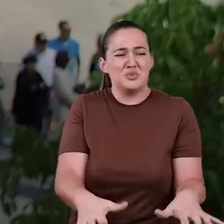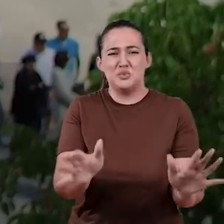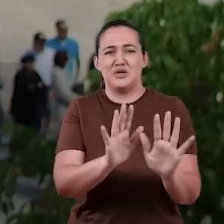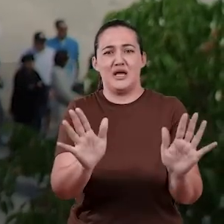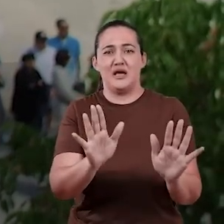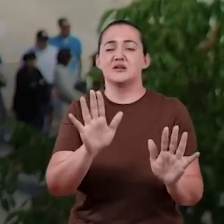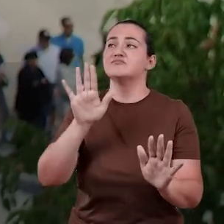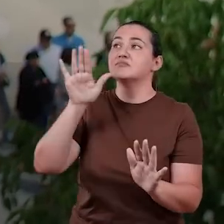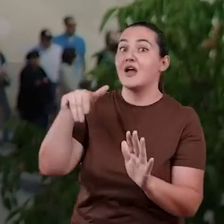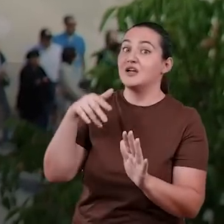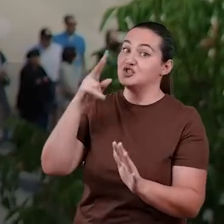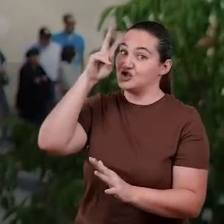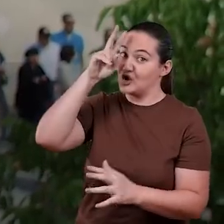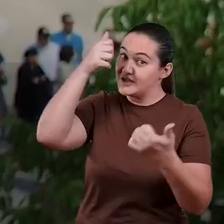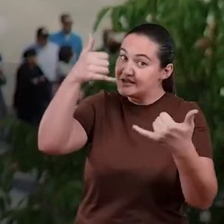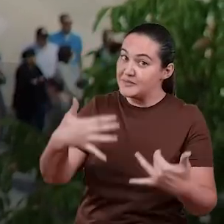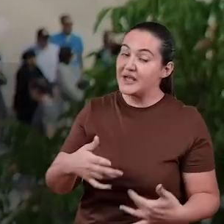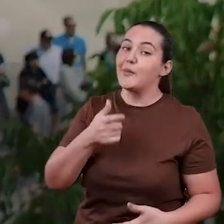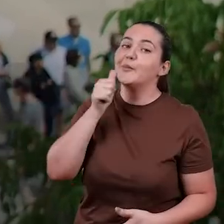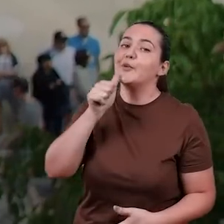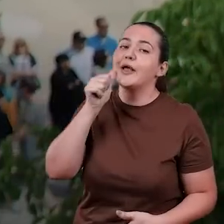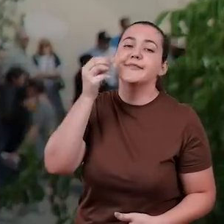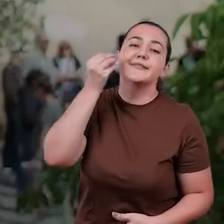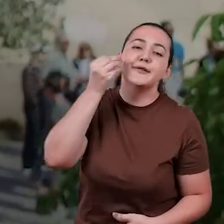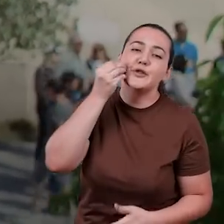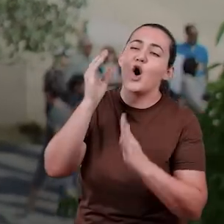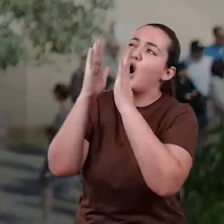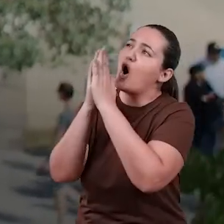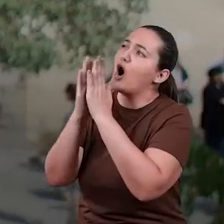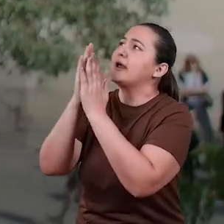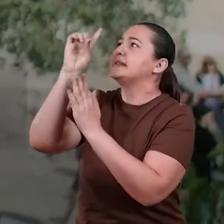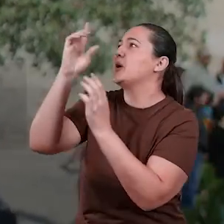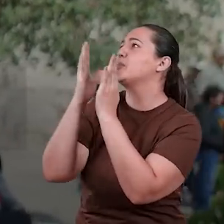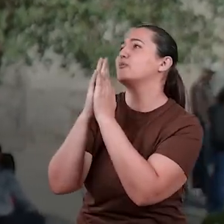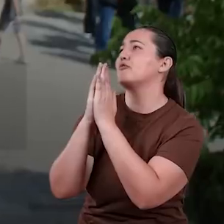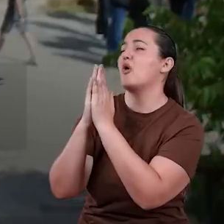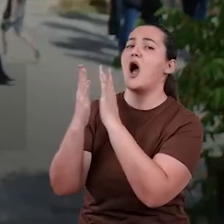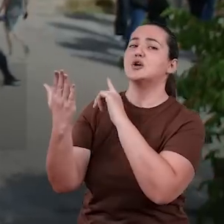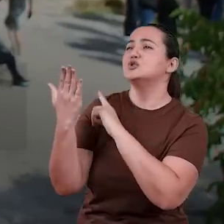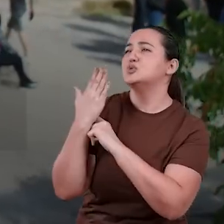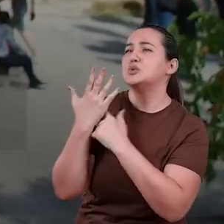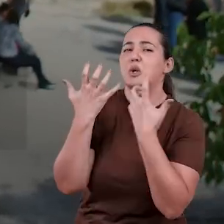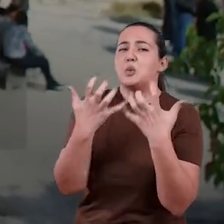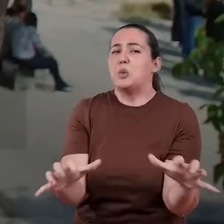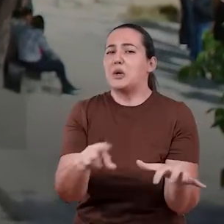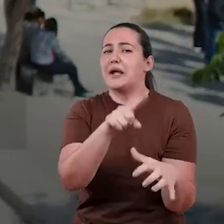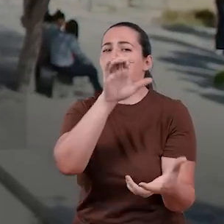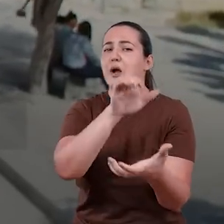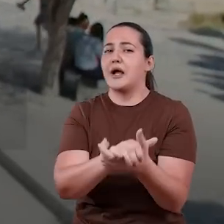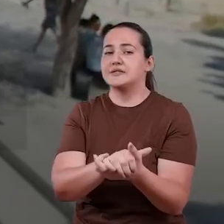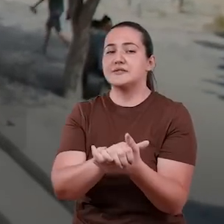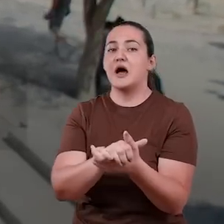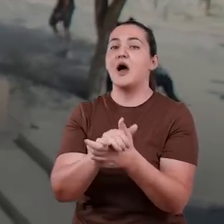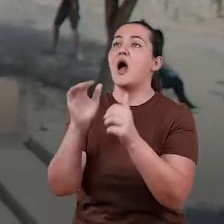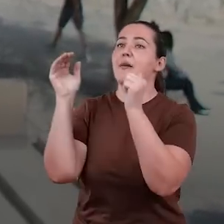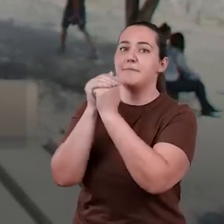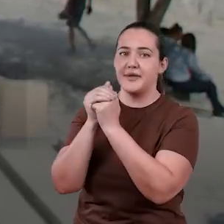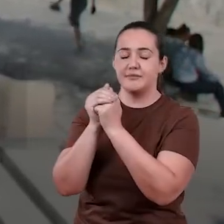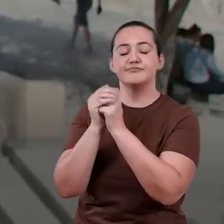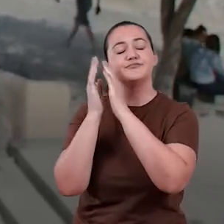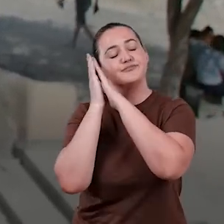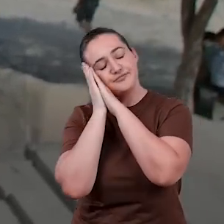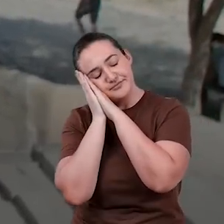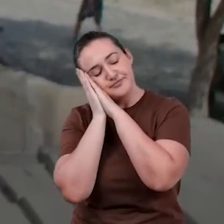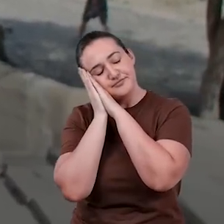ela rezou a Deus pedindo um milagre na sua vida, e Deus deu um milagre para ela. Depois que ela orou e dormiu aquela noite,